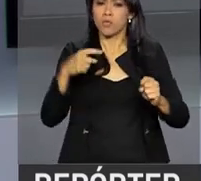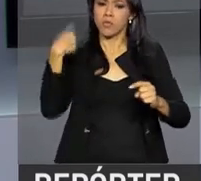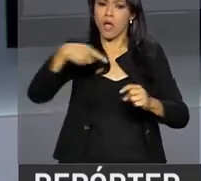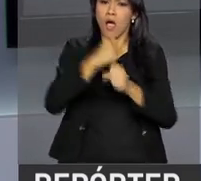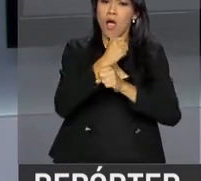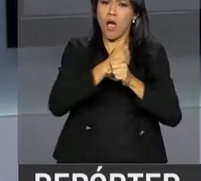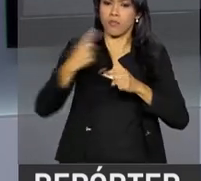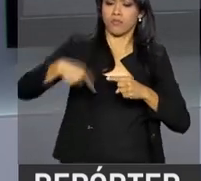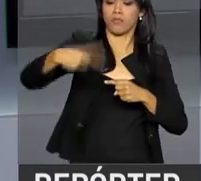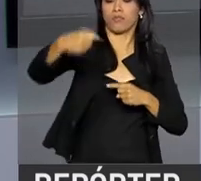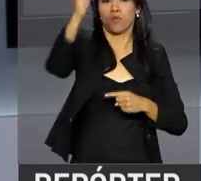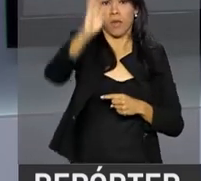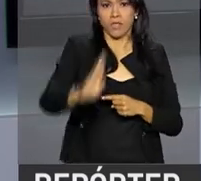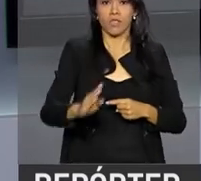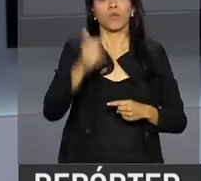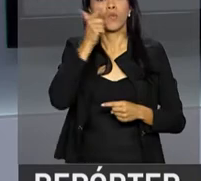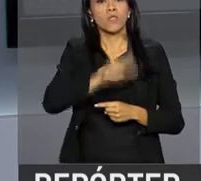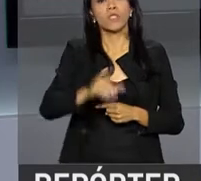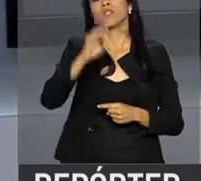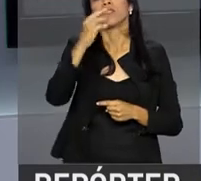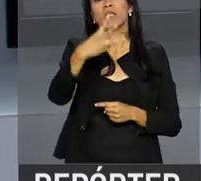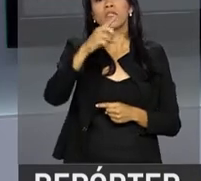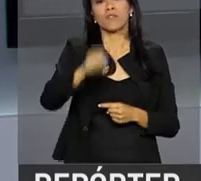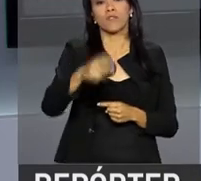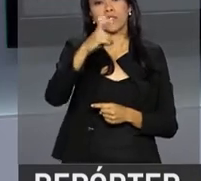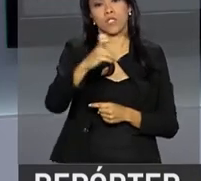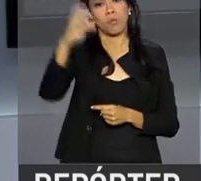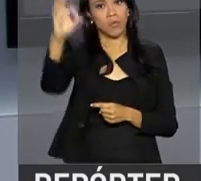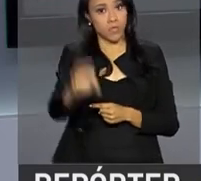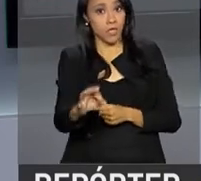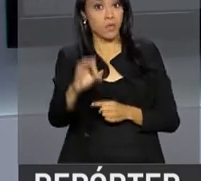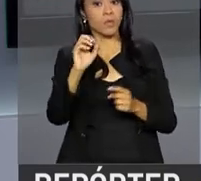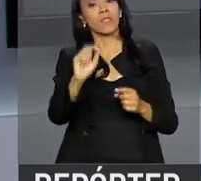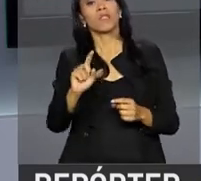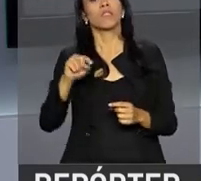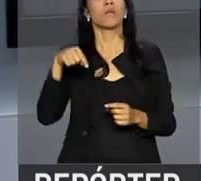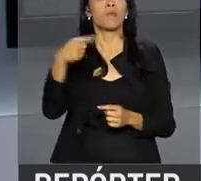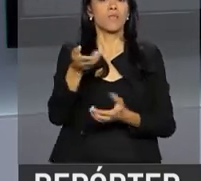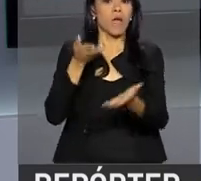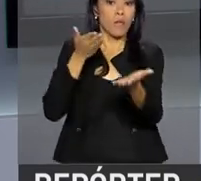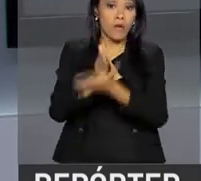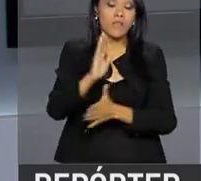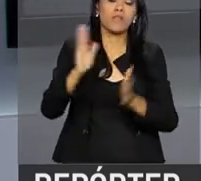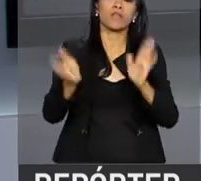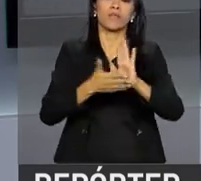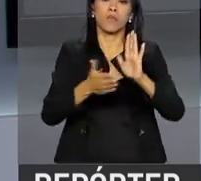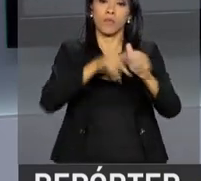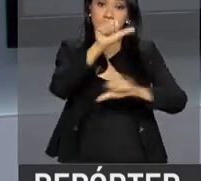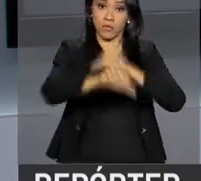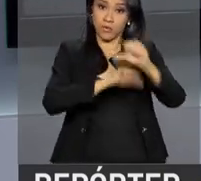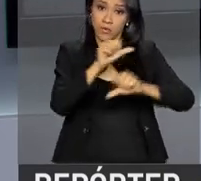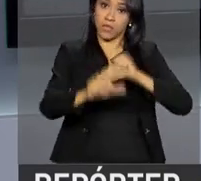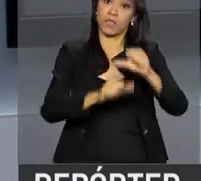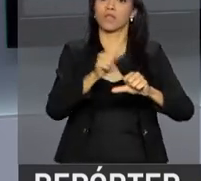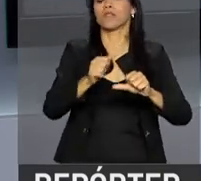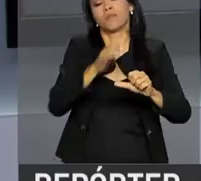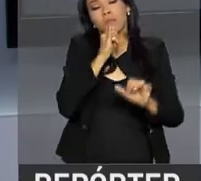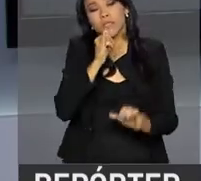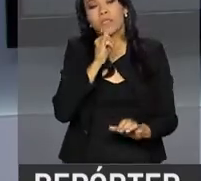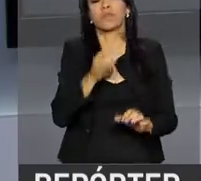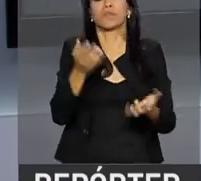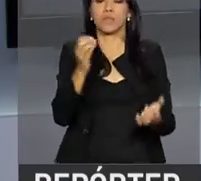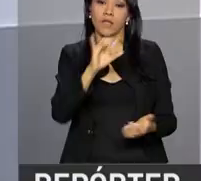de 3,5 por cento em média após a aprovação de reformas estruturais como a da